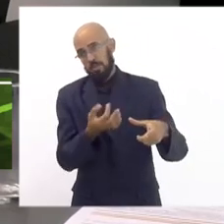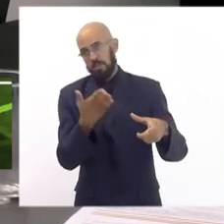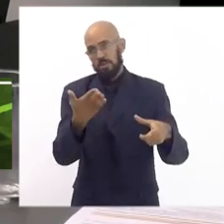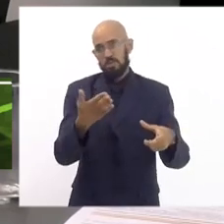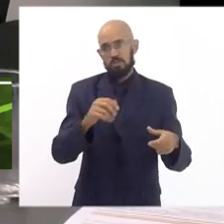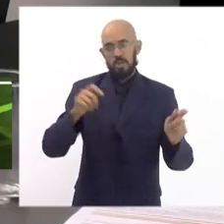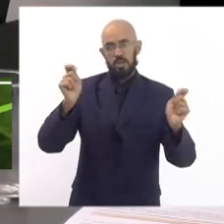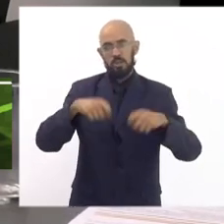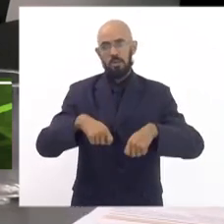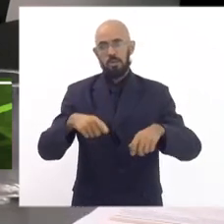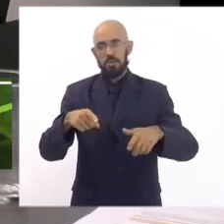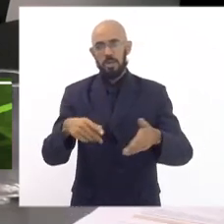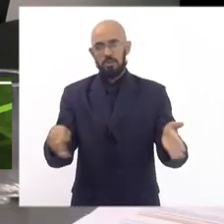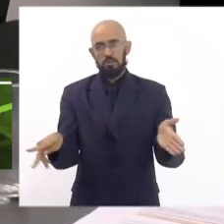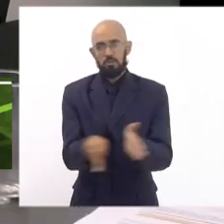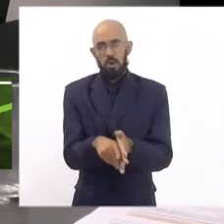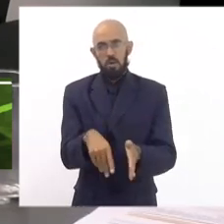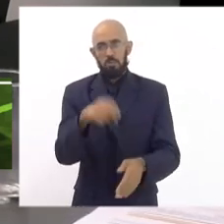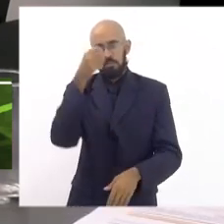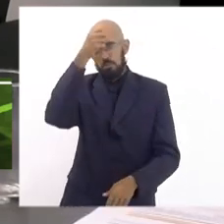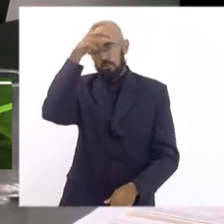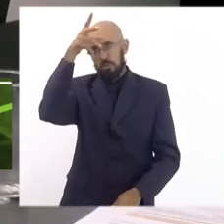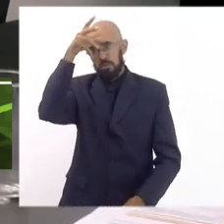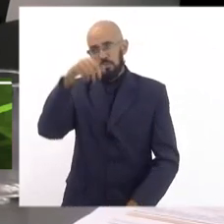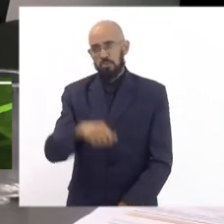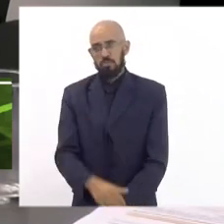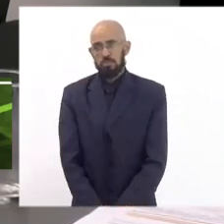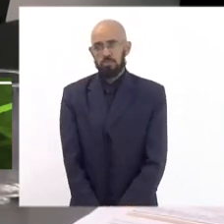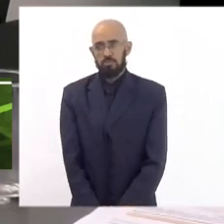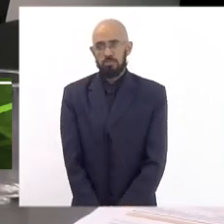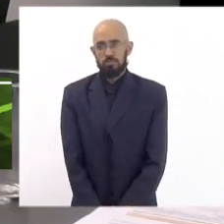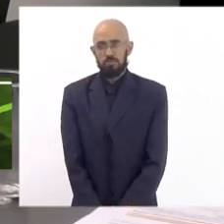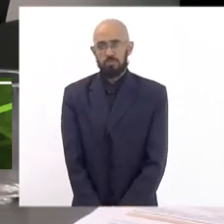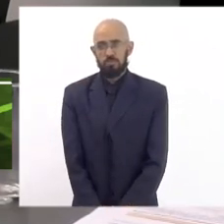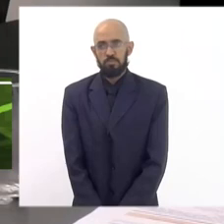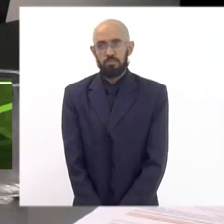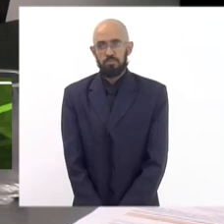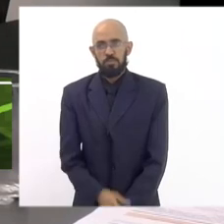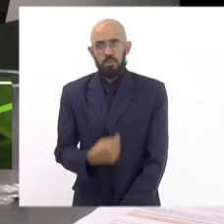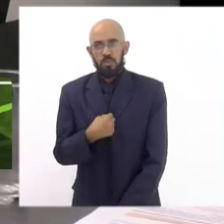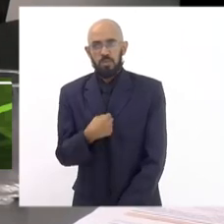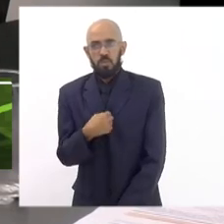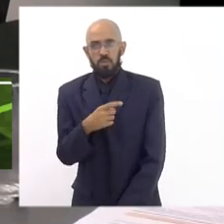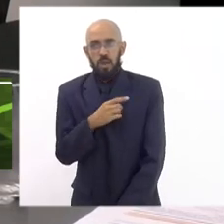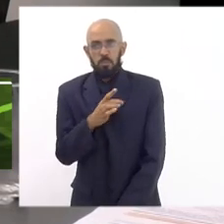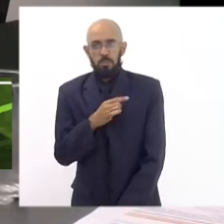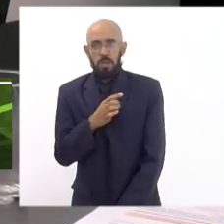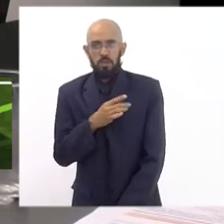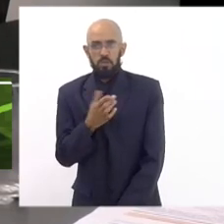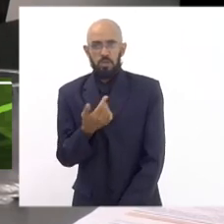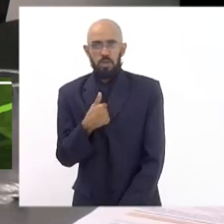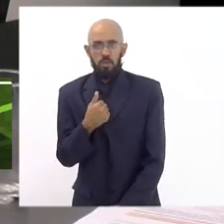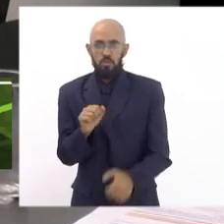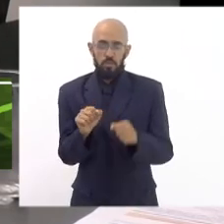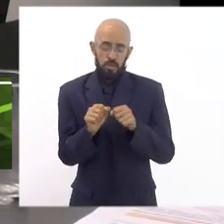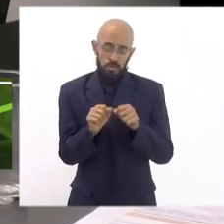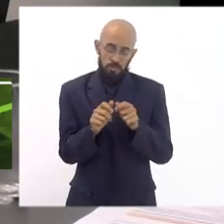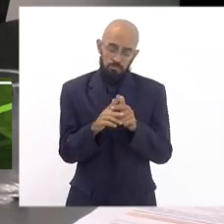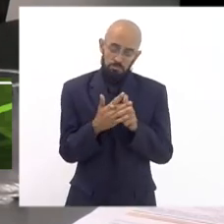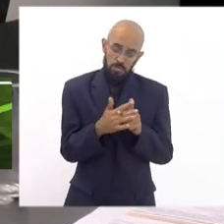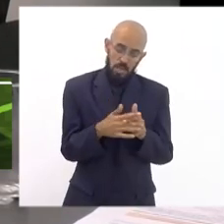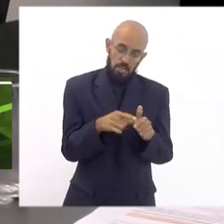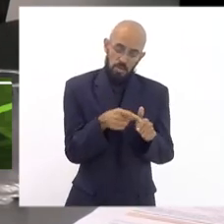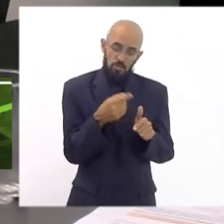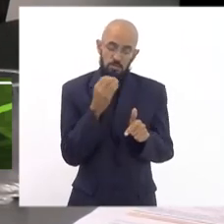de competência municipal. Então, eu tenho receio, eu até faria aqui uma correção do